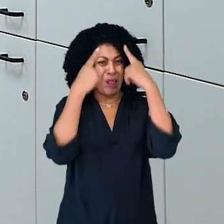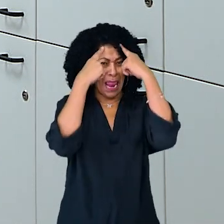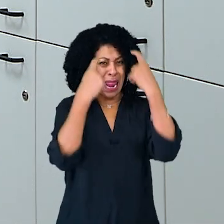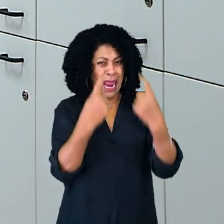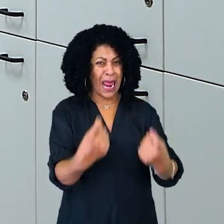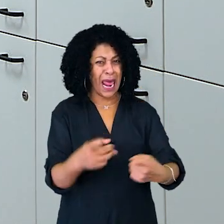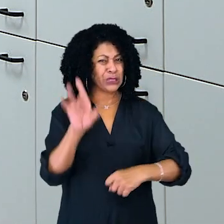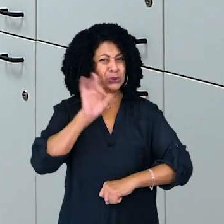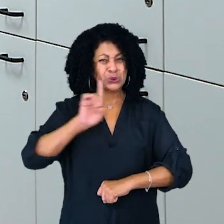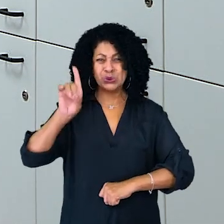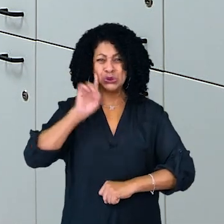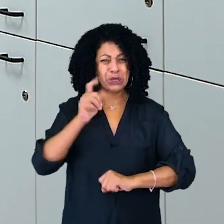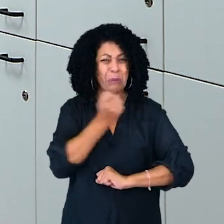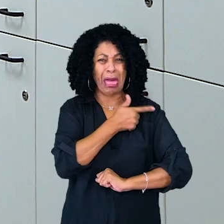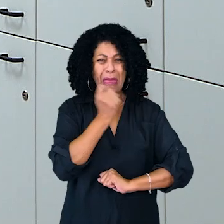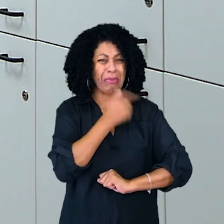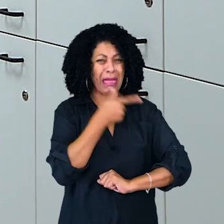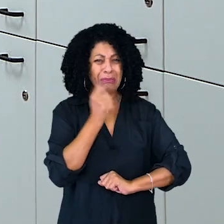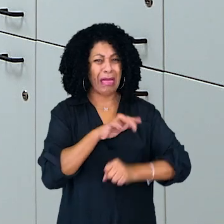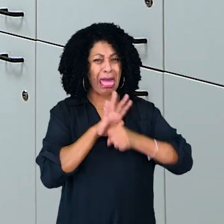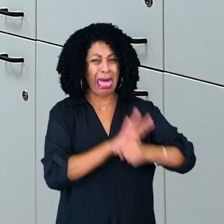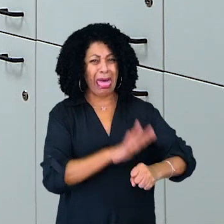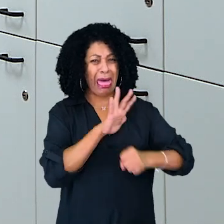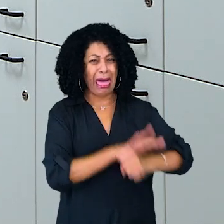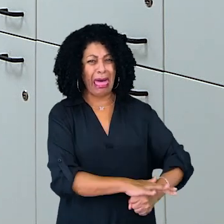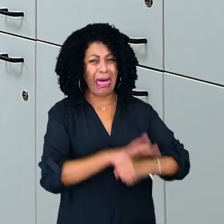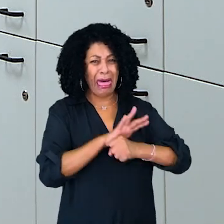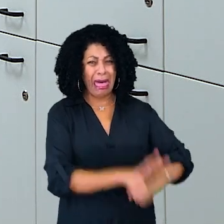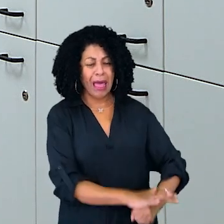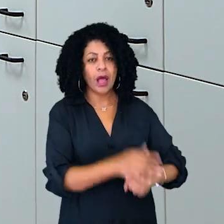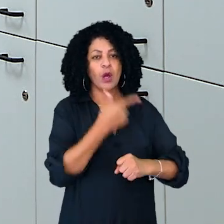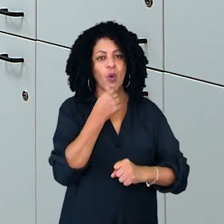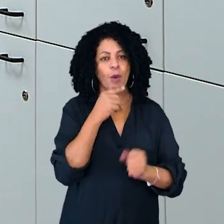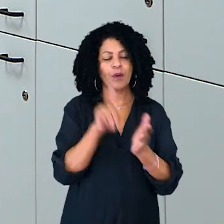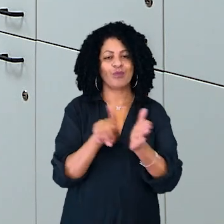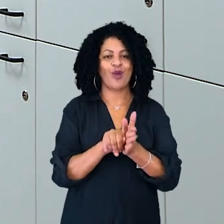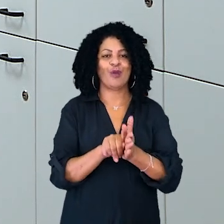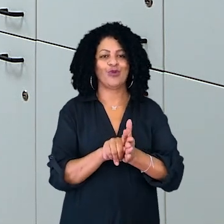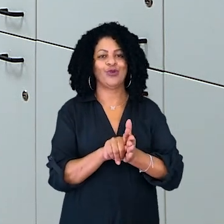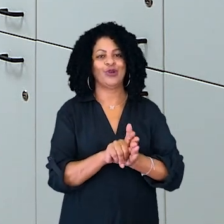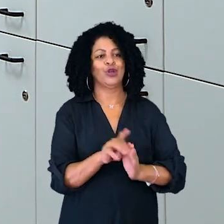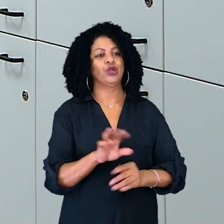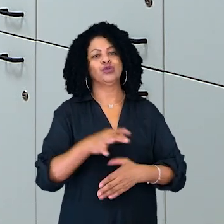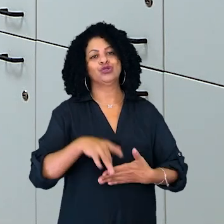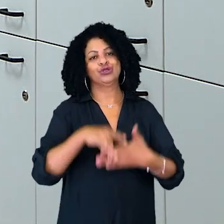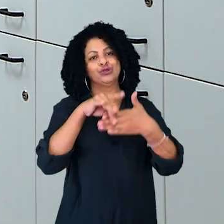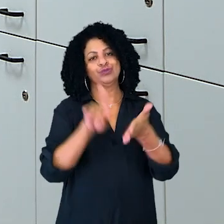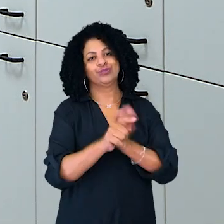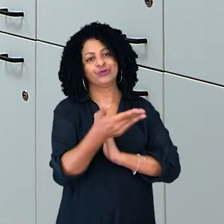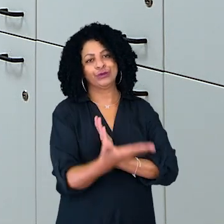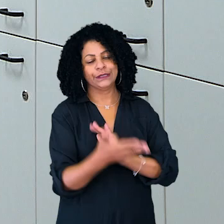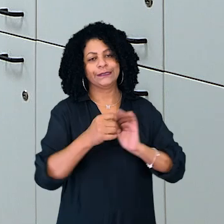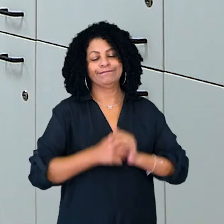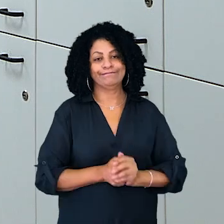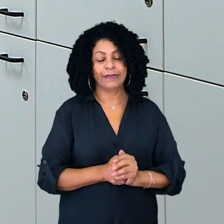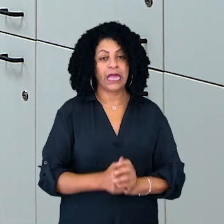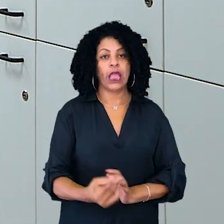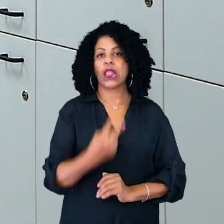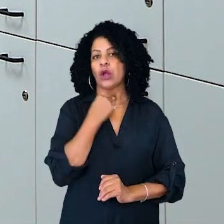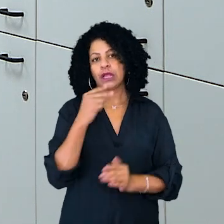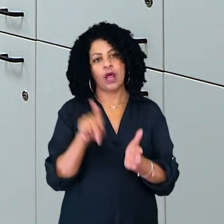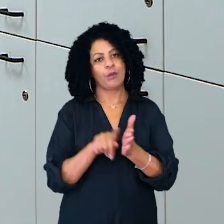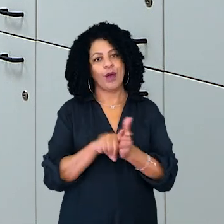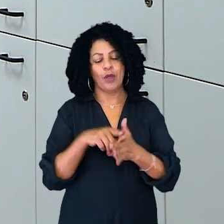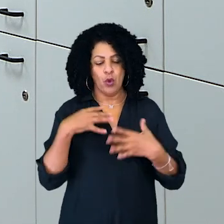psicológica diária dos colegas, além de tratamento discriminatório do encarregado. Como nem sempre era possível se trocar dentro